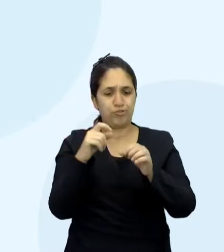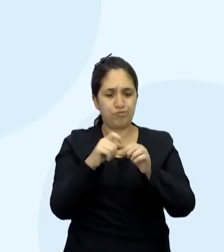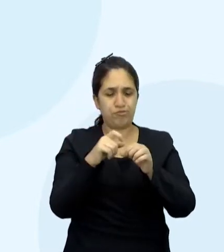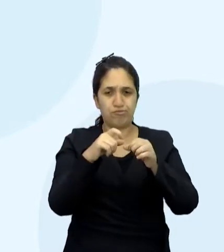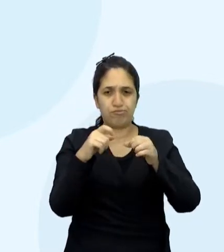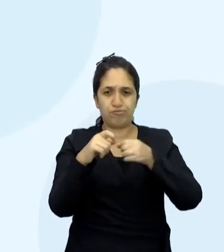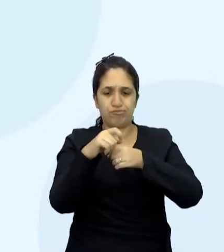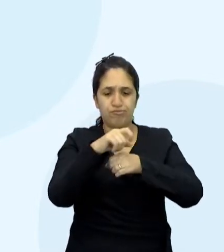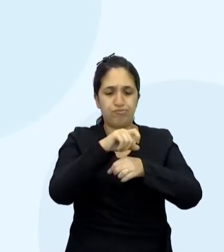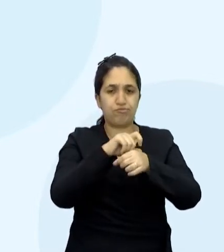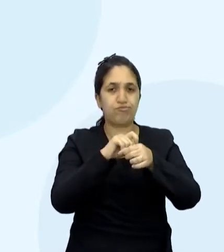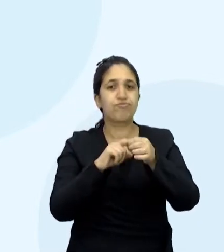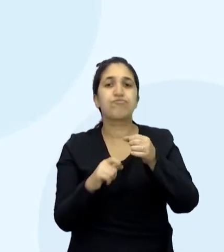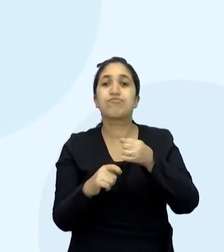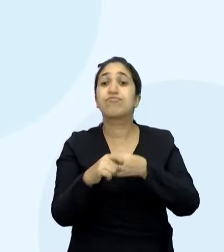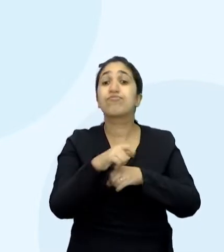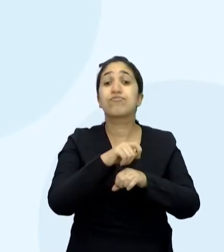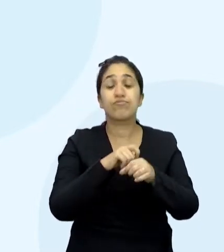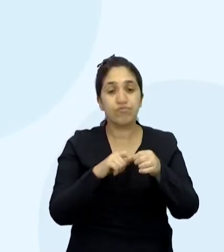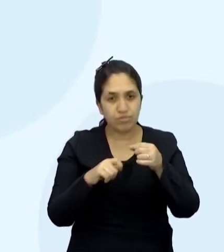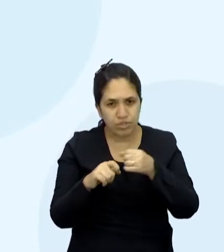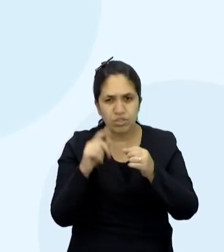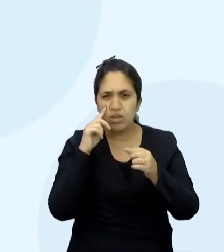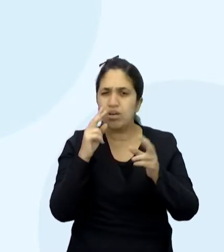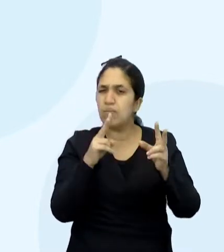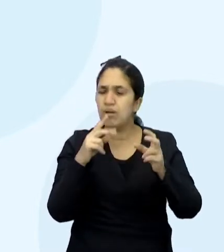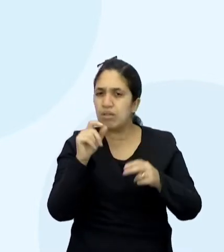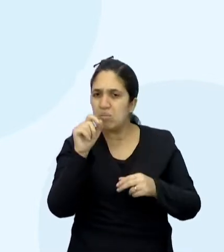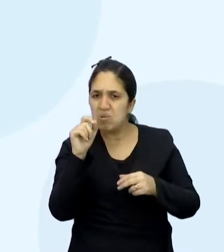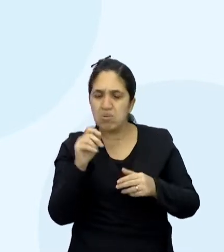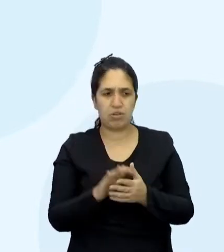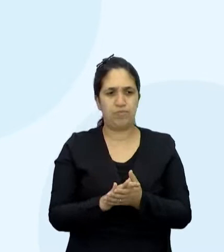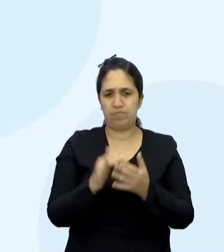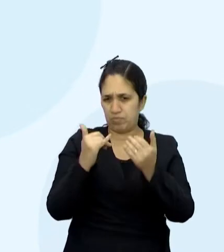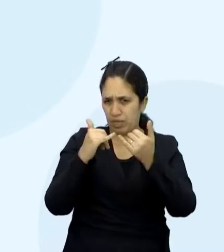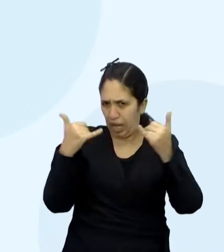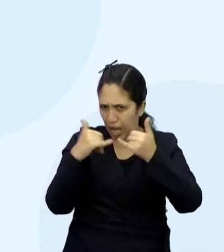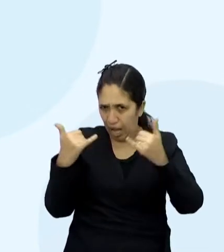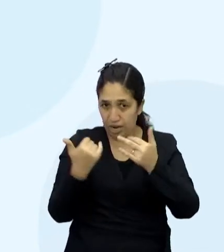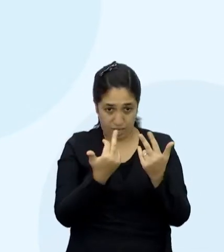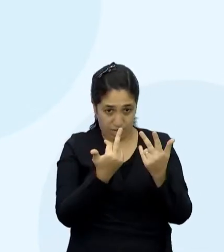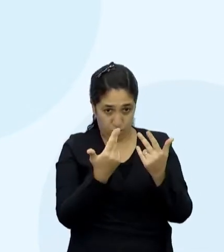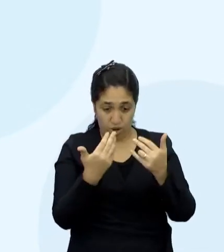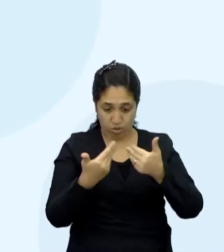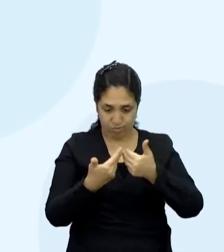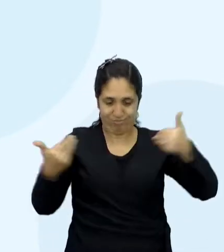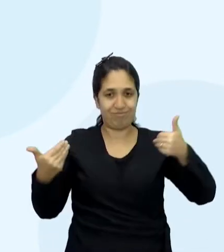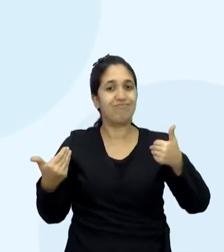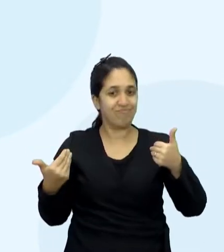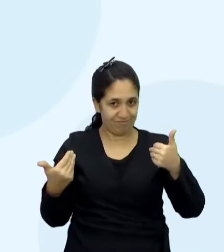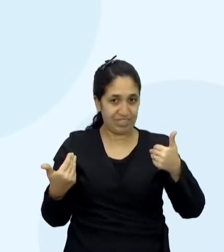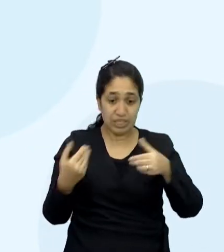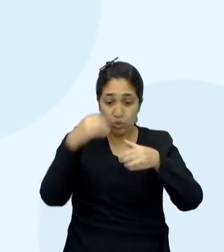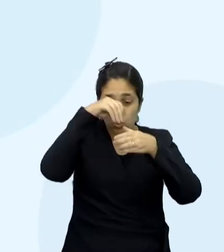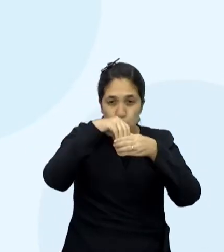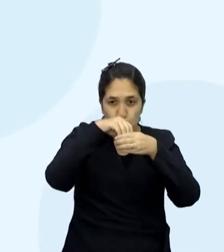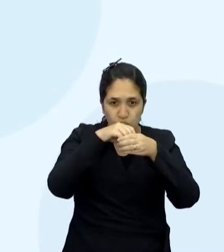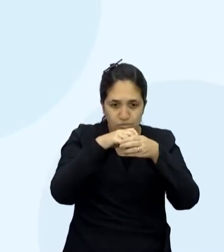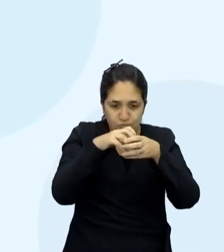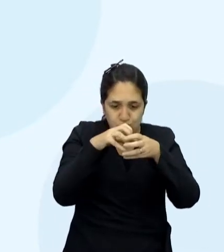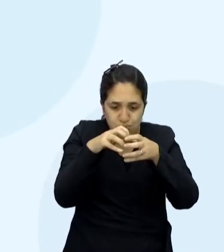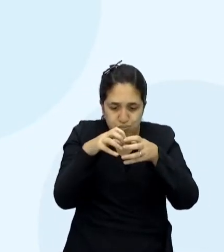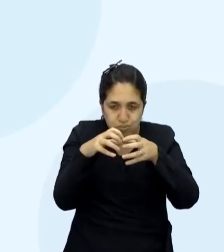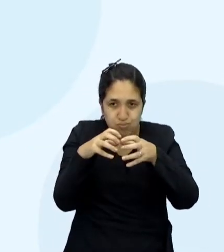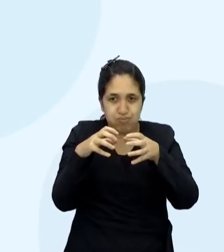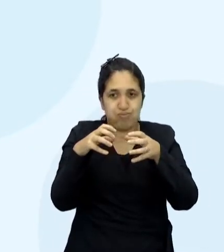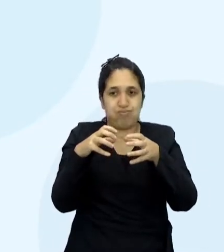dele, ó, a gente já sabe que cargas iguais, né, se repelem, então o núcleo ele fica muito cheio, né?